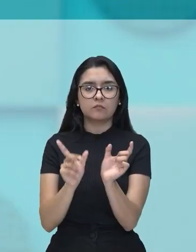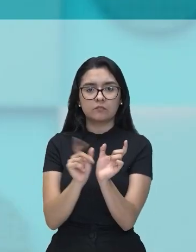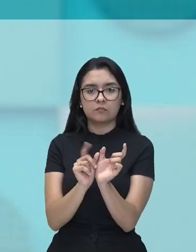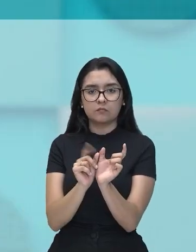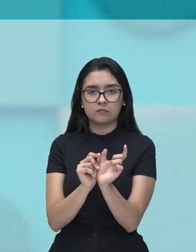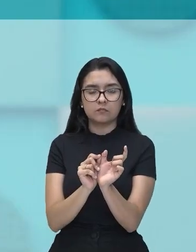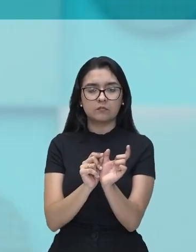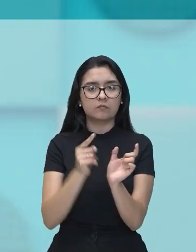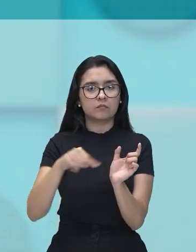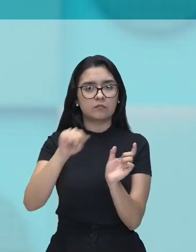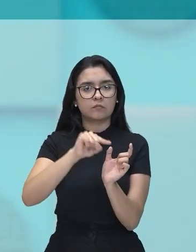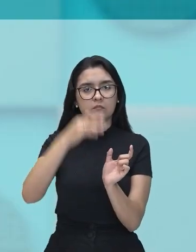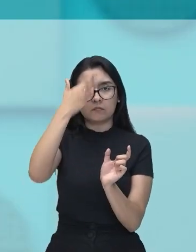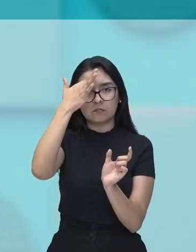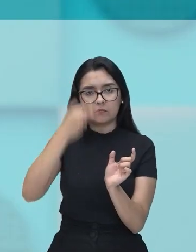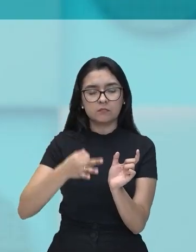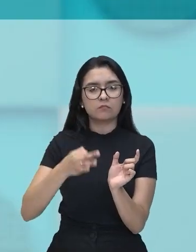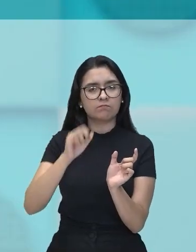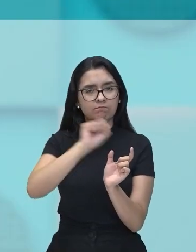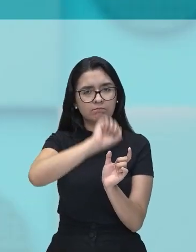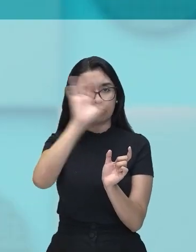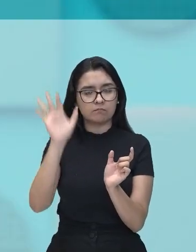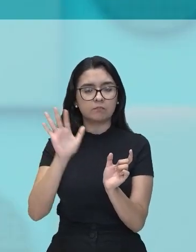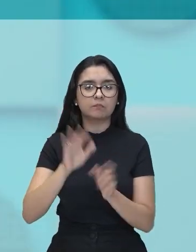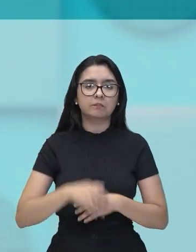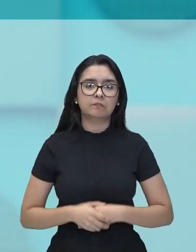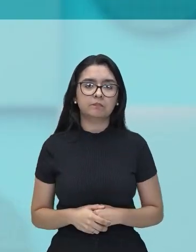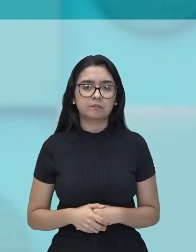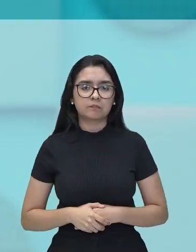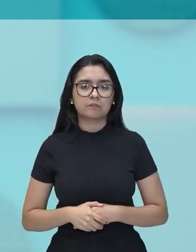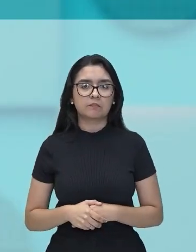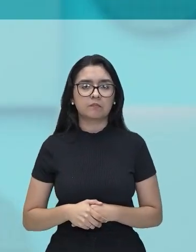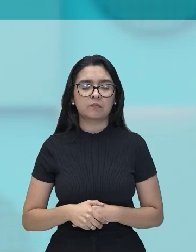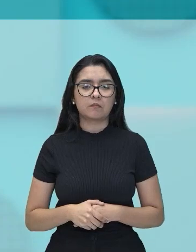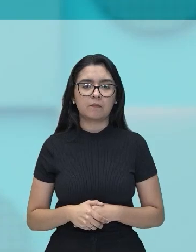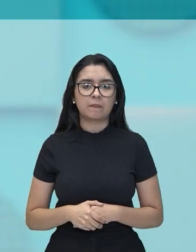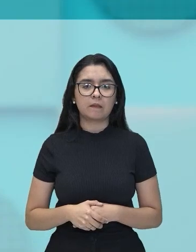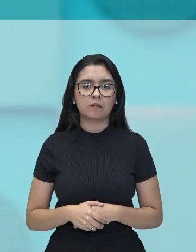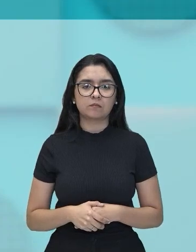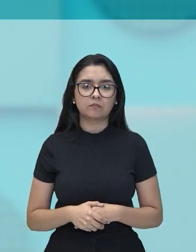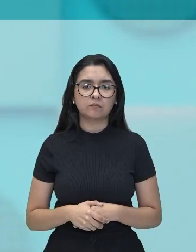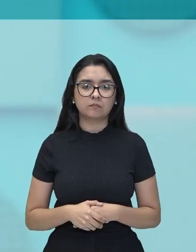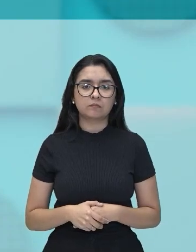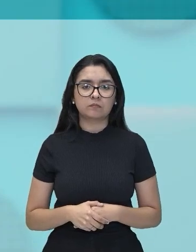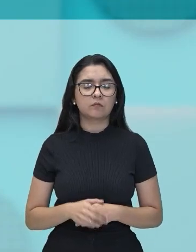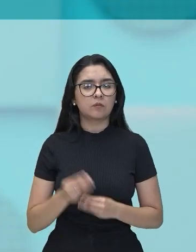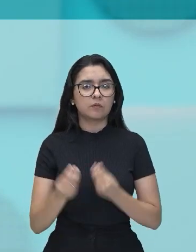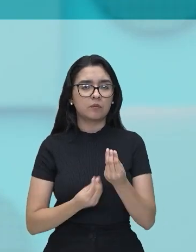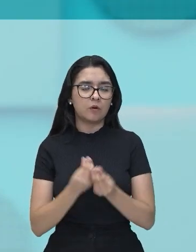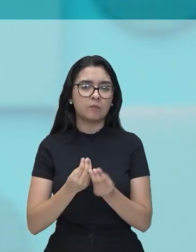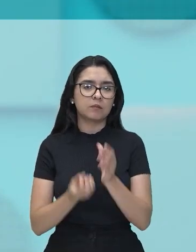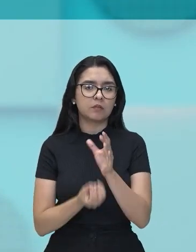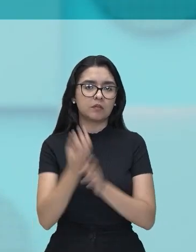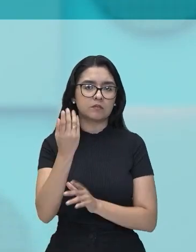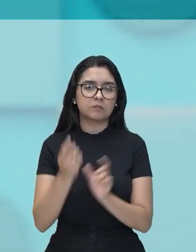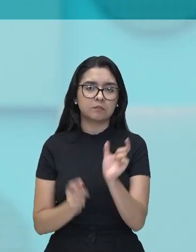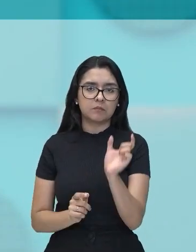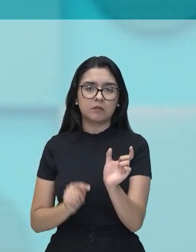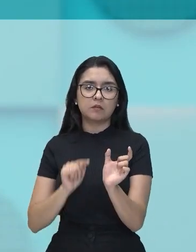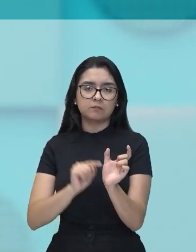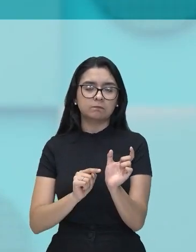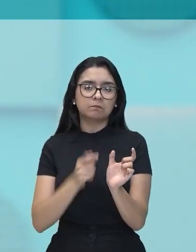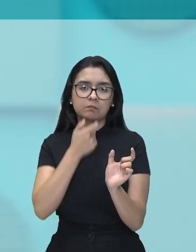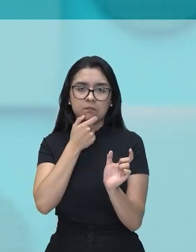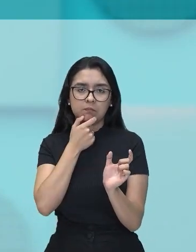para que vocês entendam, assim, visualizando, né, melhor esse processo de formação das palavras em inglês.